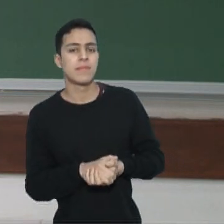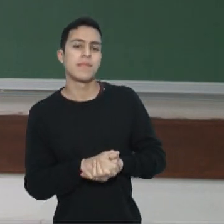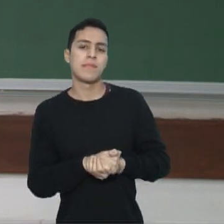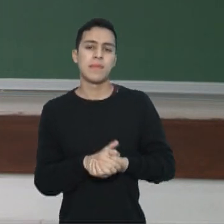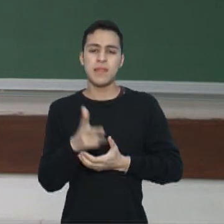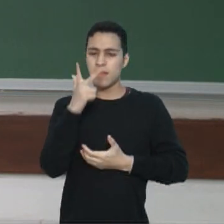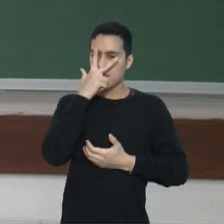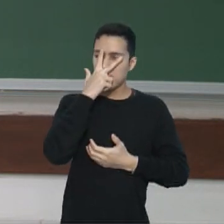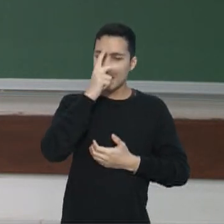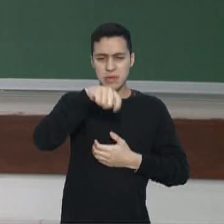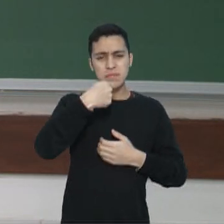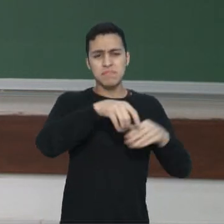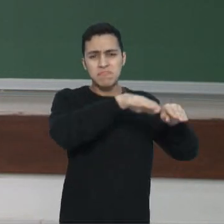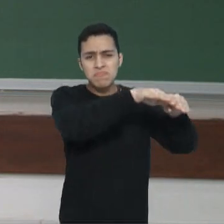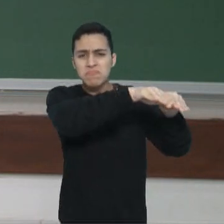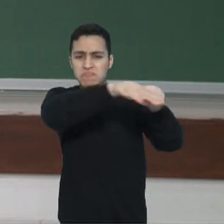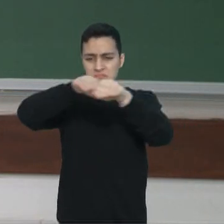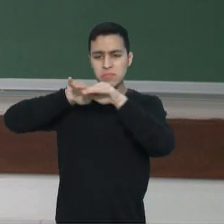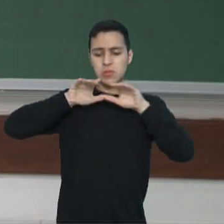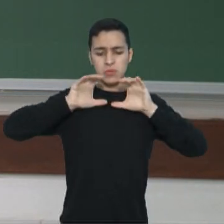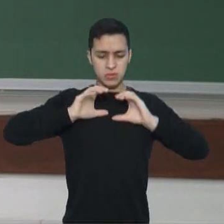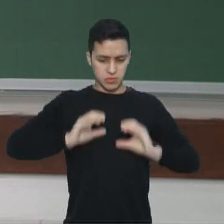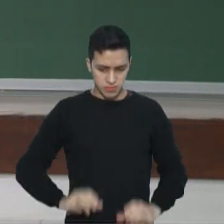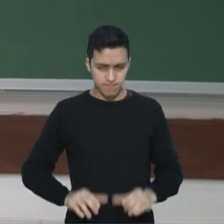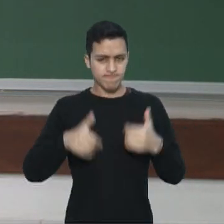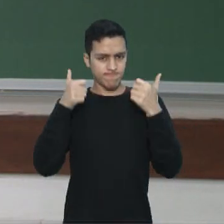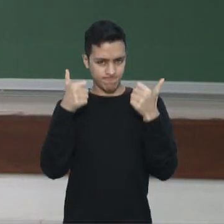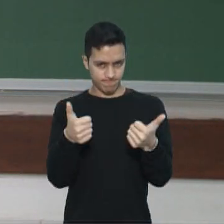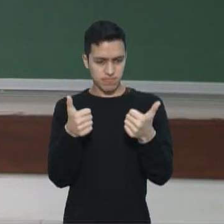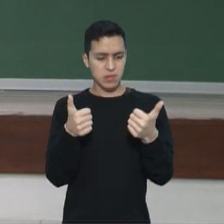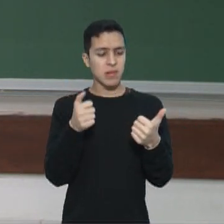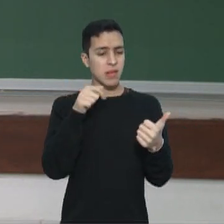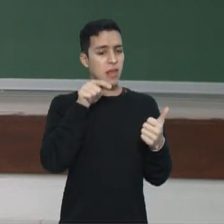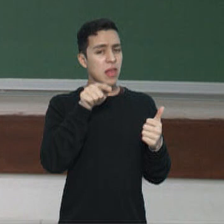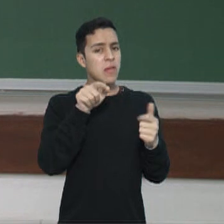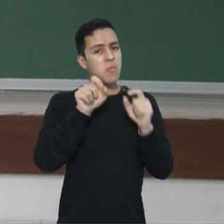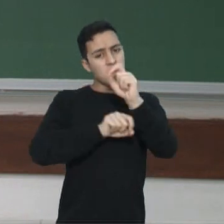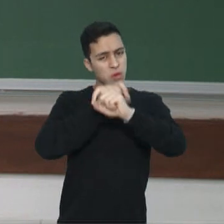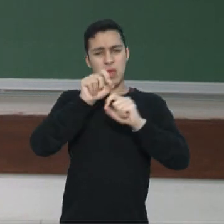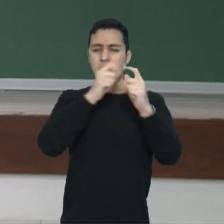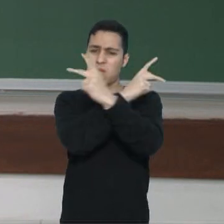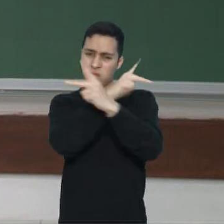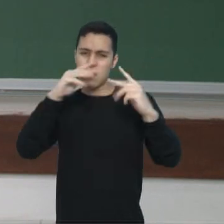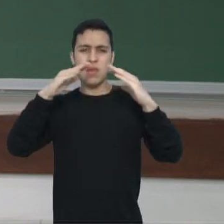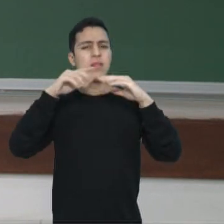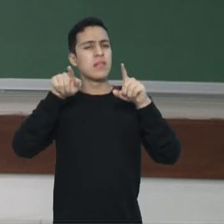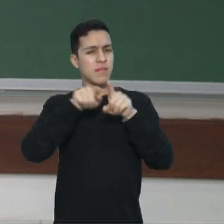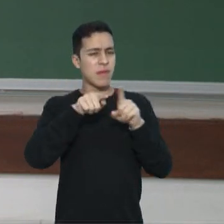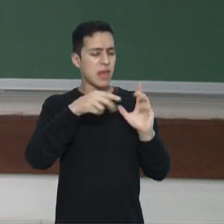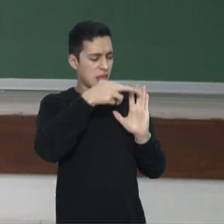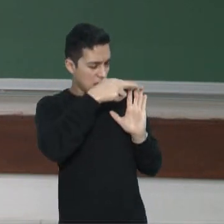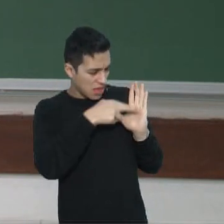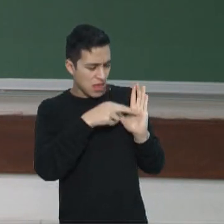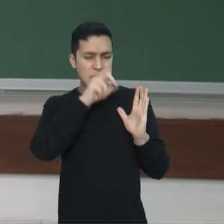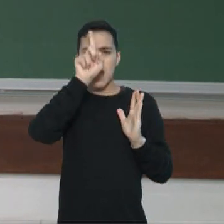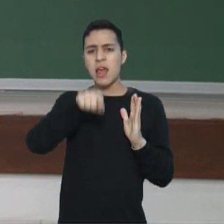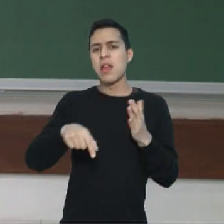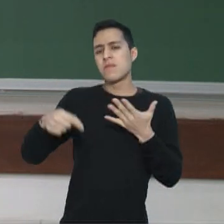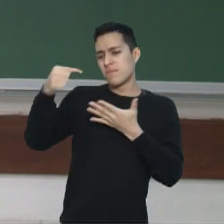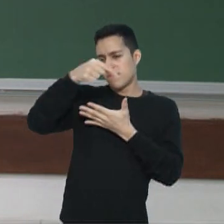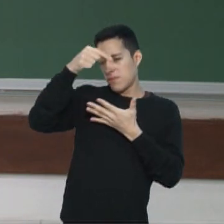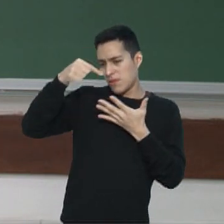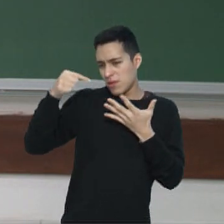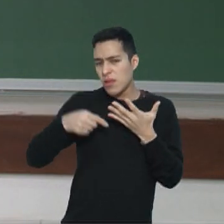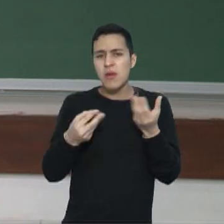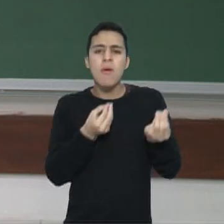de padronização de comportamento. Da mesma forma que em casa você tem as suas regras, certo? Tudo é uma questão